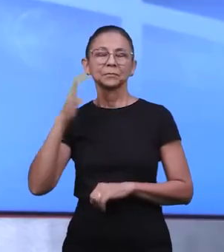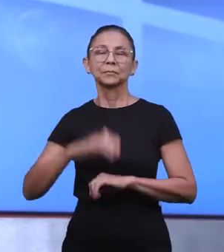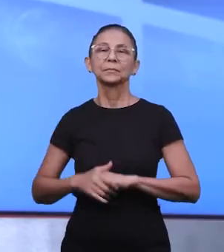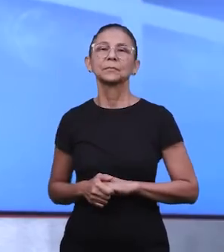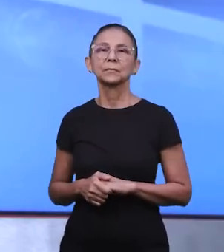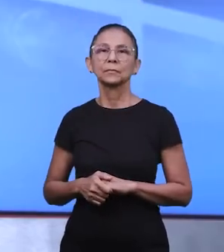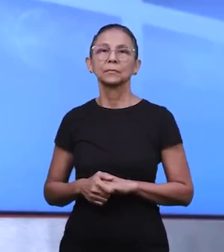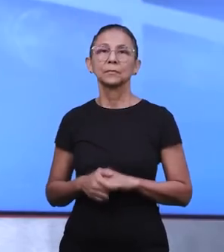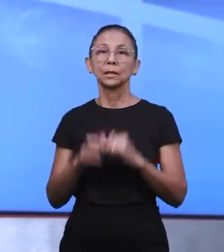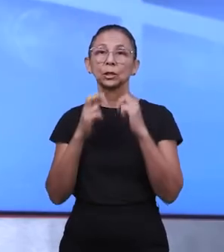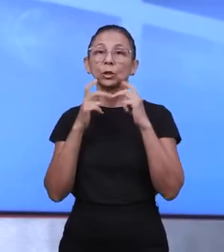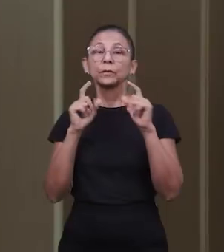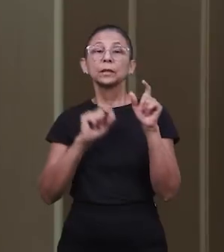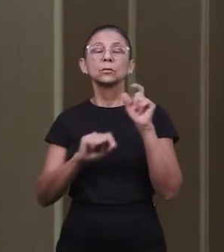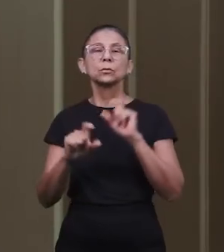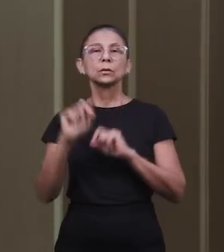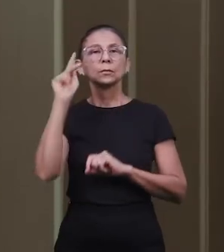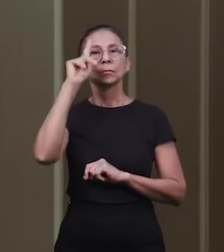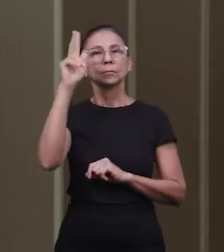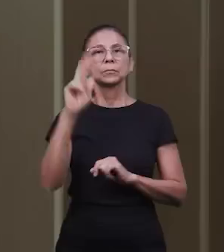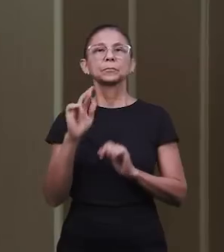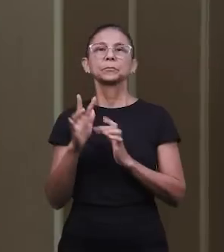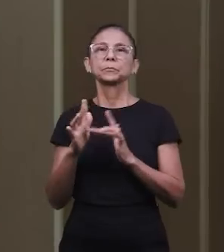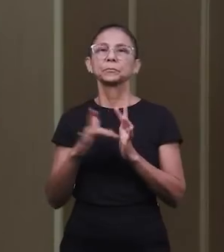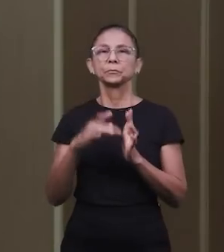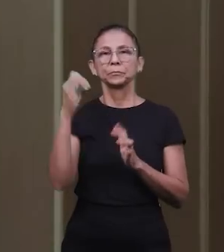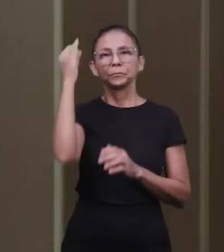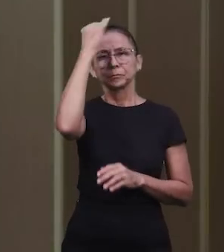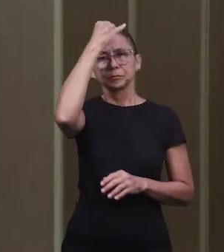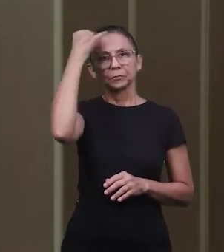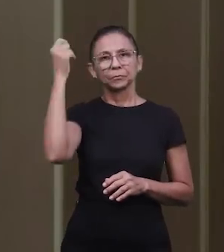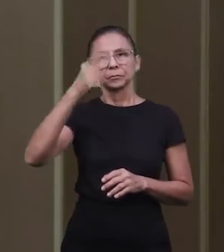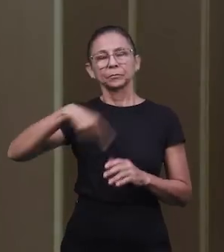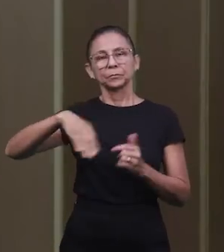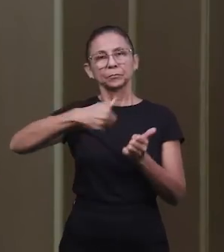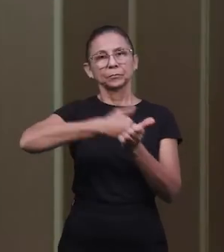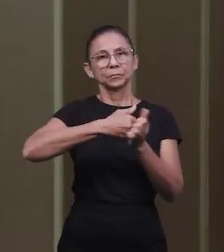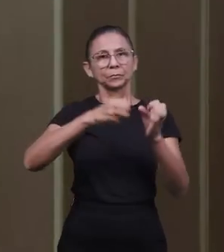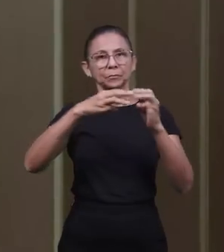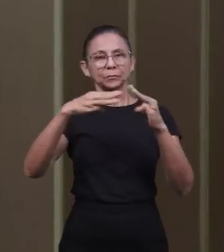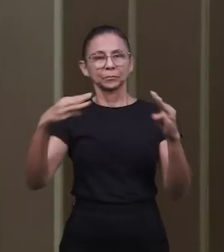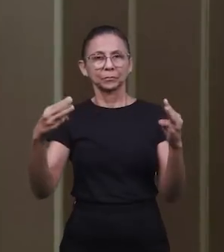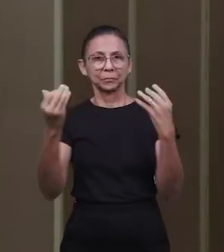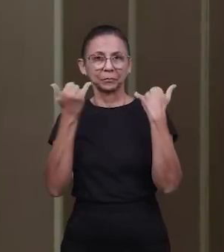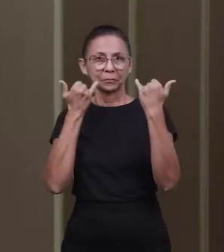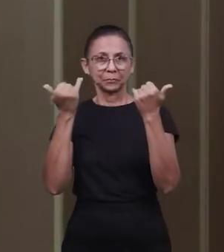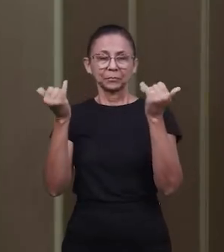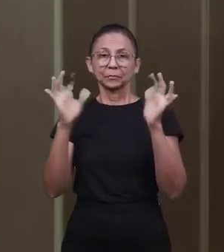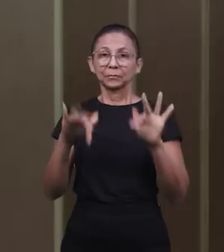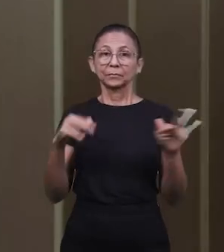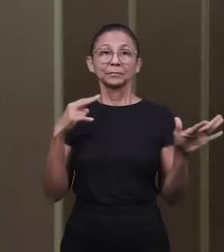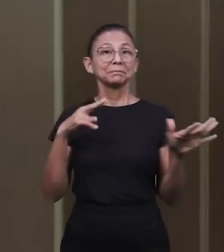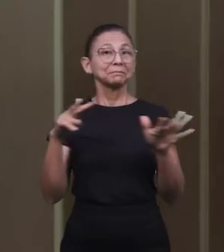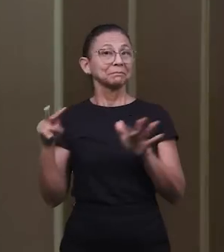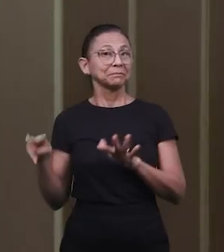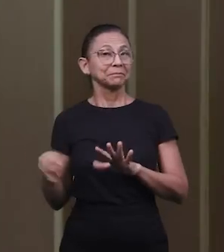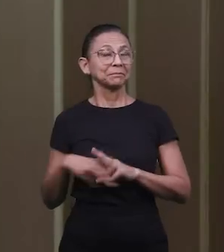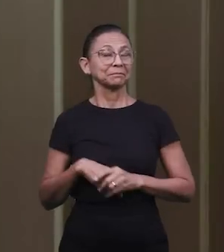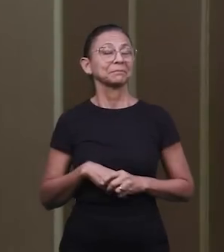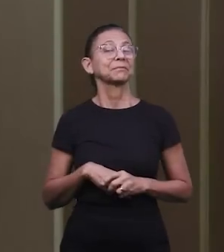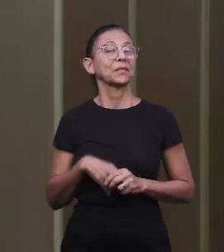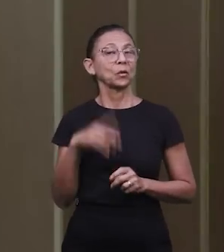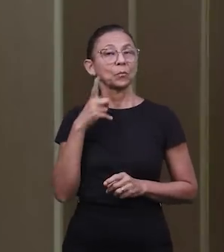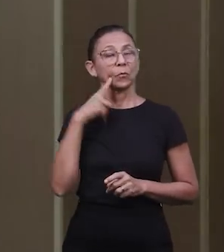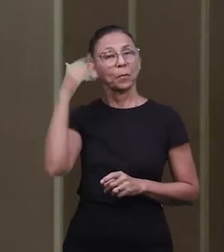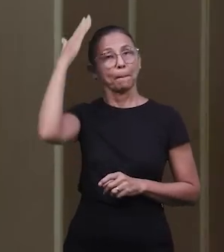o que você tem de novidade aí para gente? A paz do Senhor Jesus, Jorge Pessoa, irmãos que acompanham o Manaim News. Mais um final de semana,